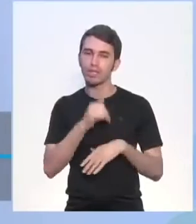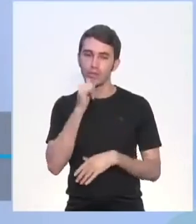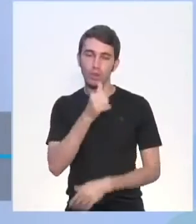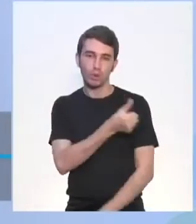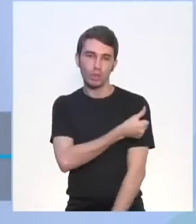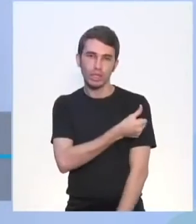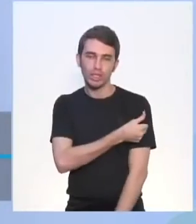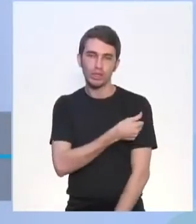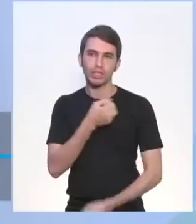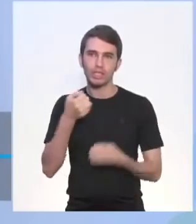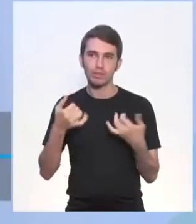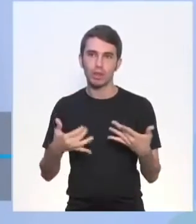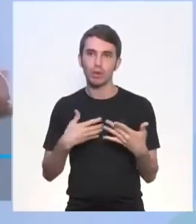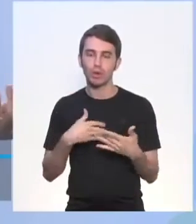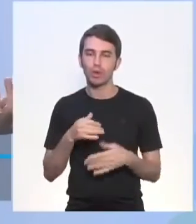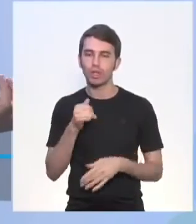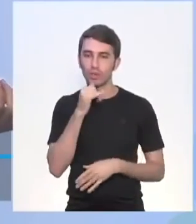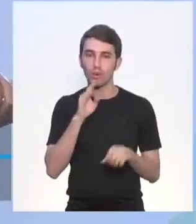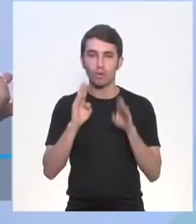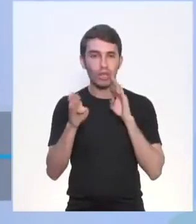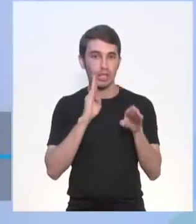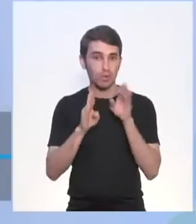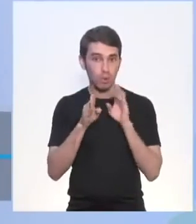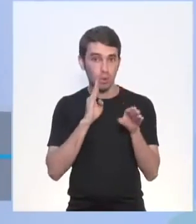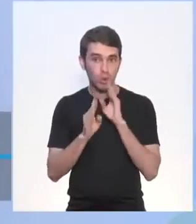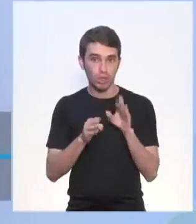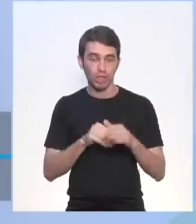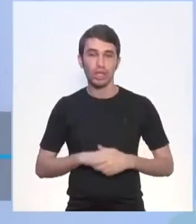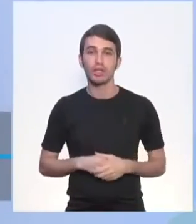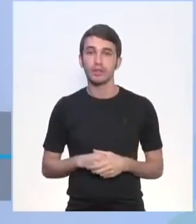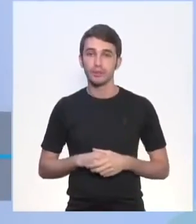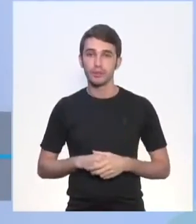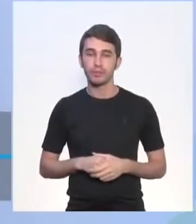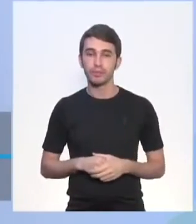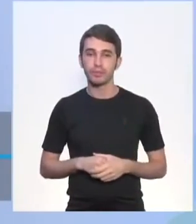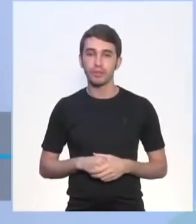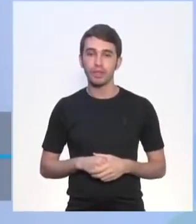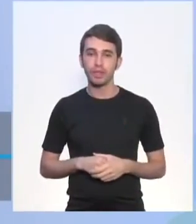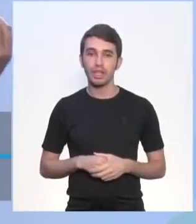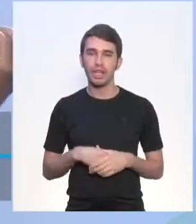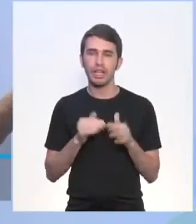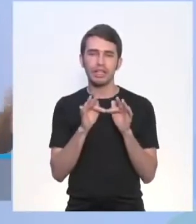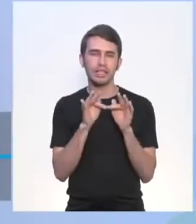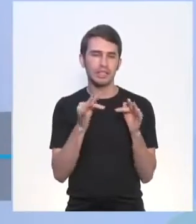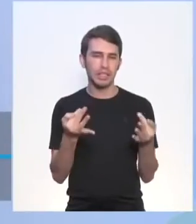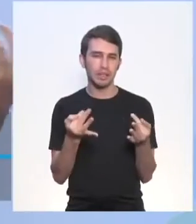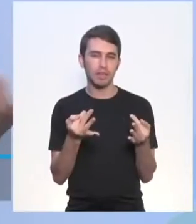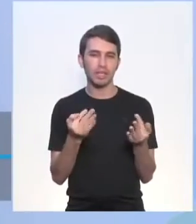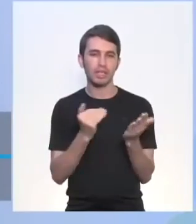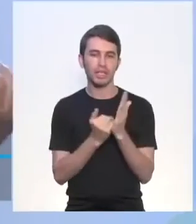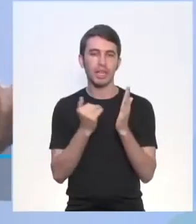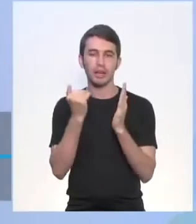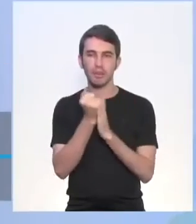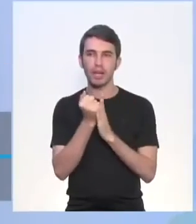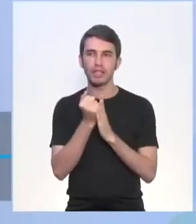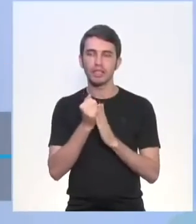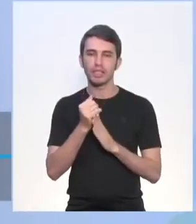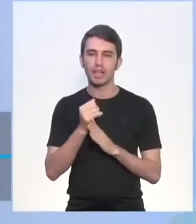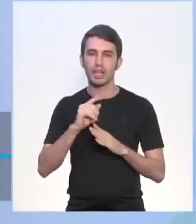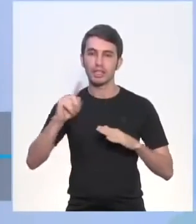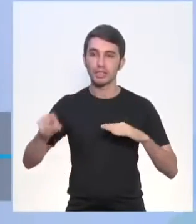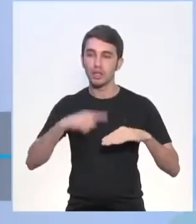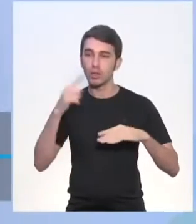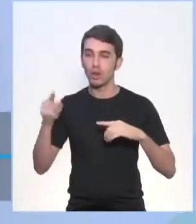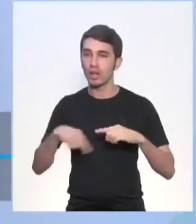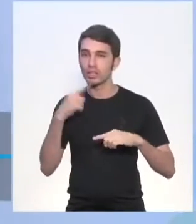as mídias, né? Então, o Facebook, se a gente for perceber, ele é mais simples e ele tem muito mais circulação, né?